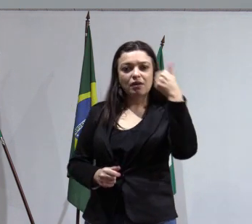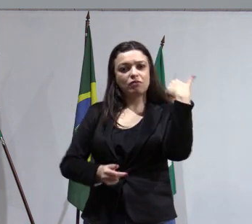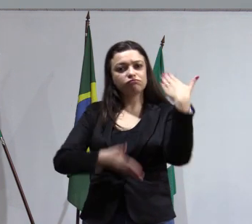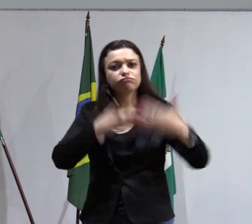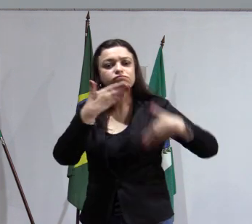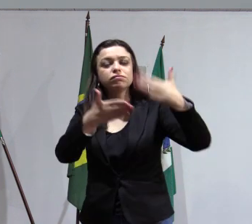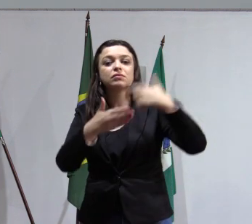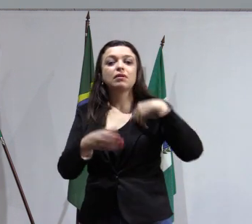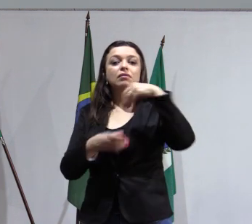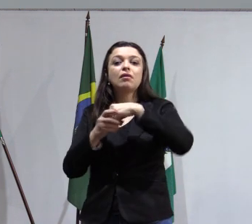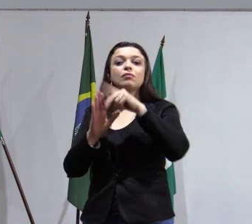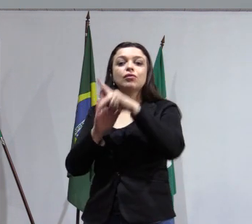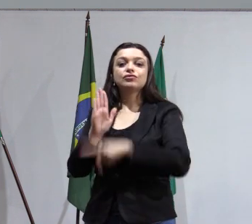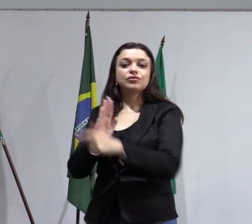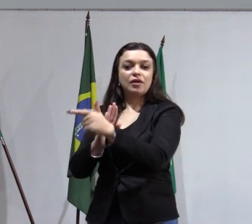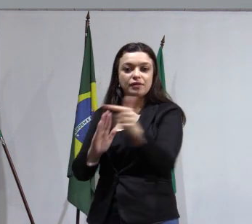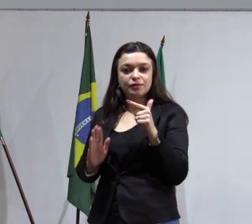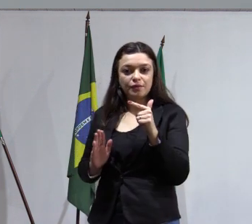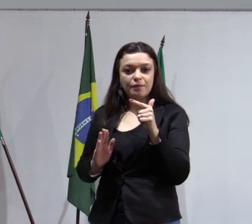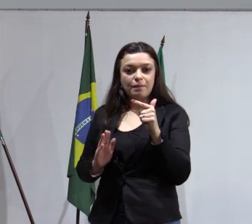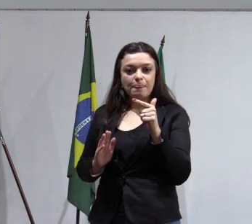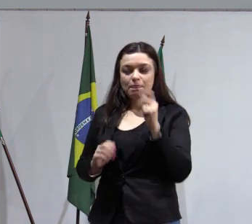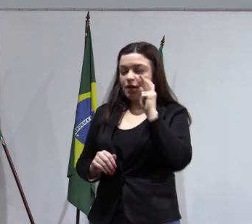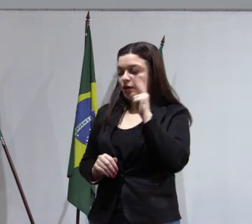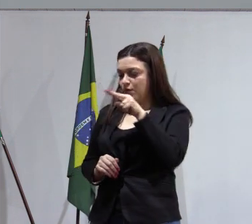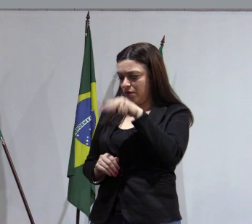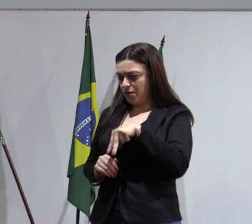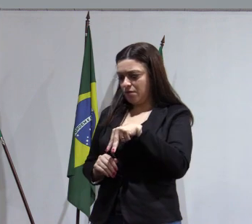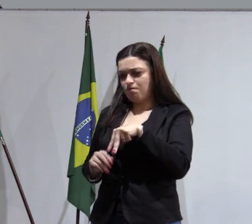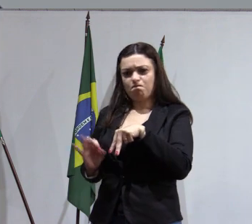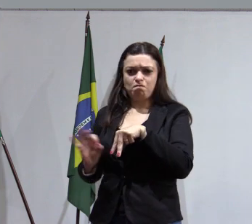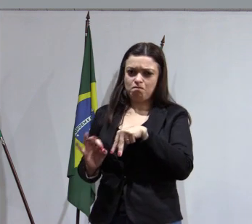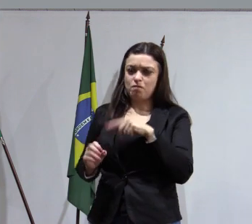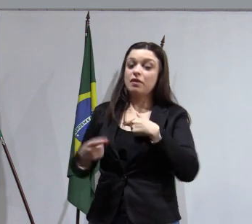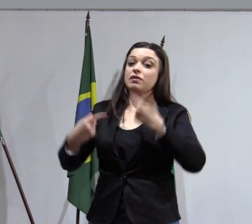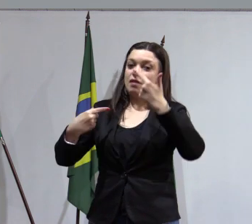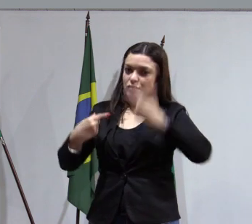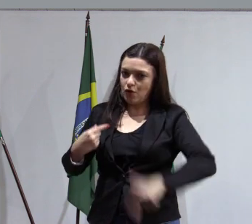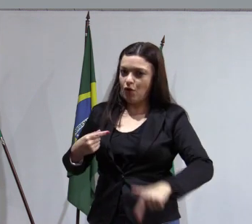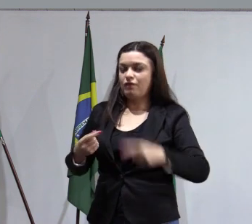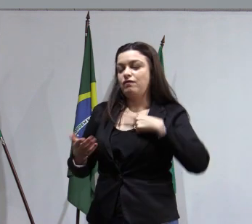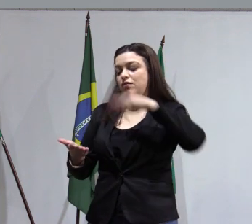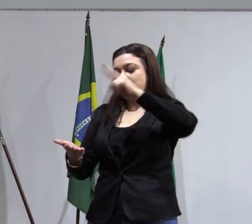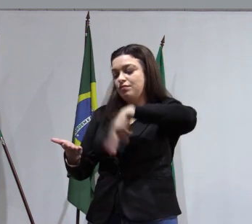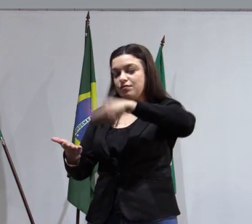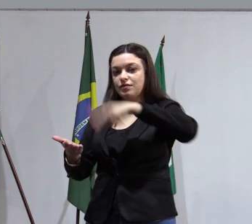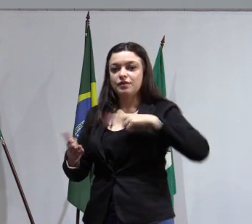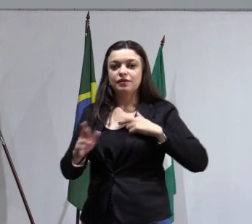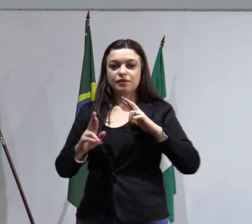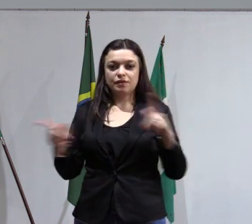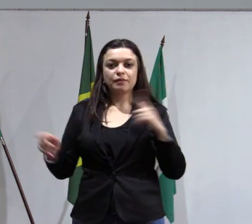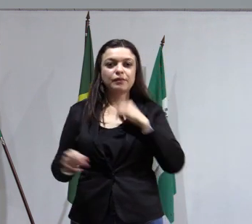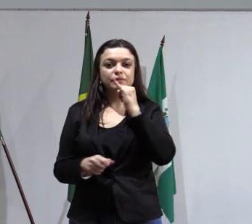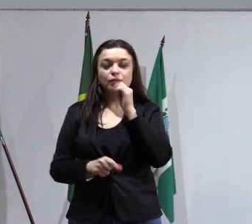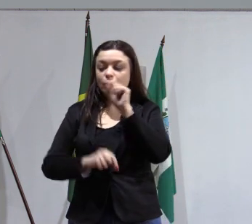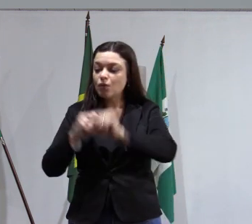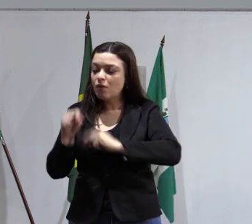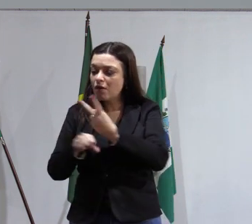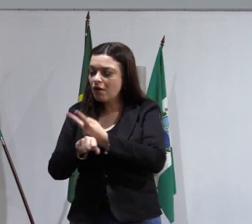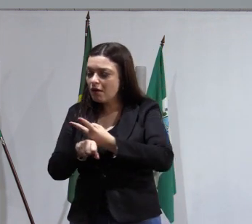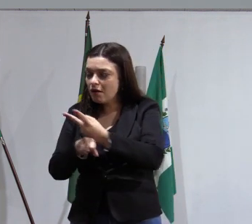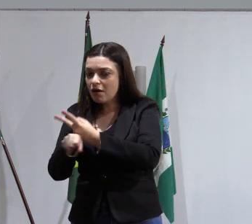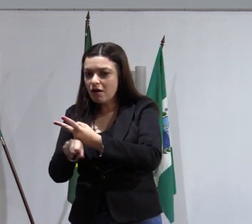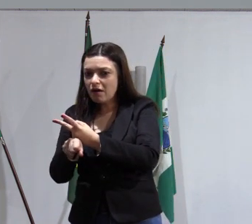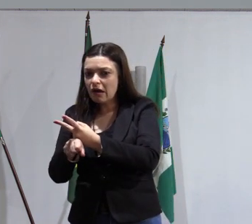desse projeto? Aí li de volta, também não encontrei. E aí me senti como aquela que procura um corpo e acha um braço. Eu procuro um corpo e